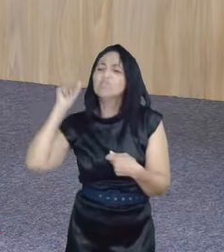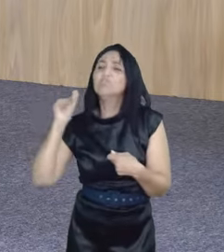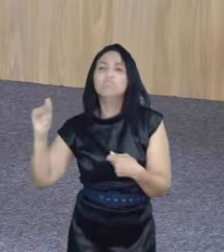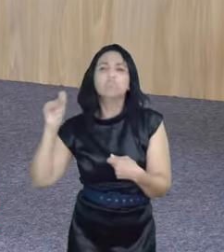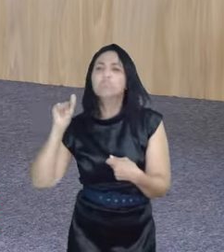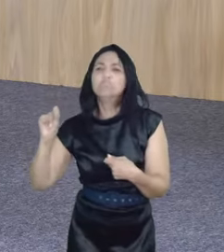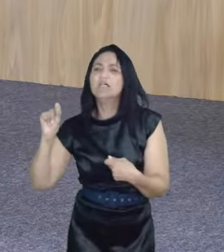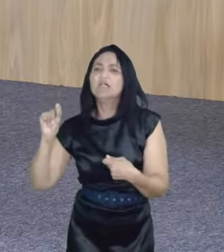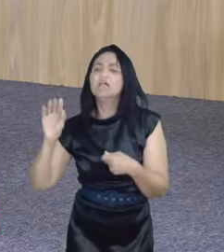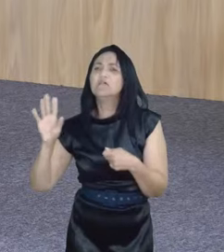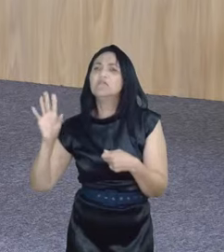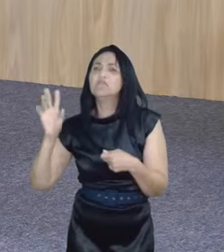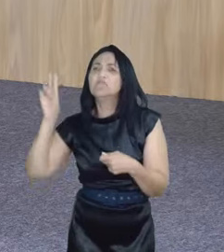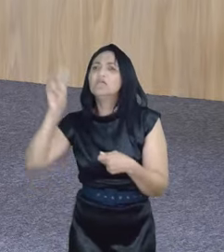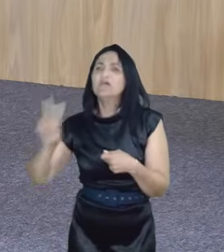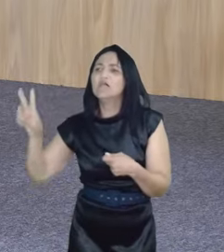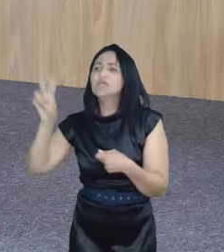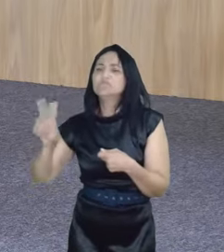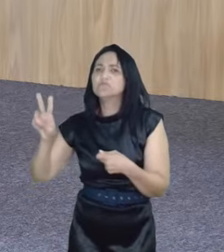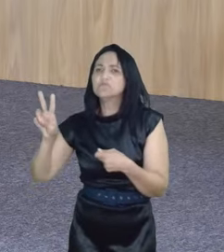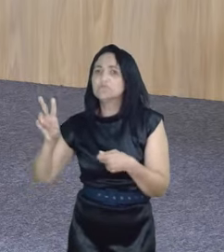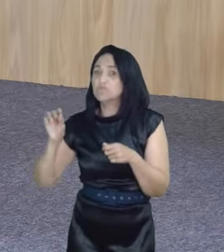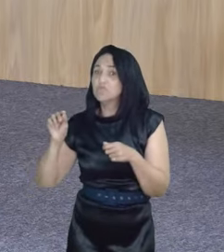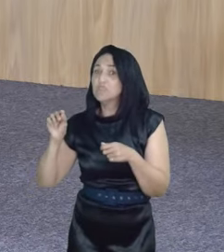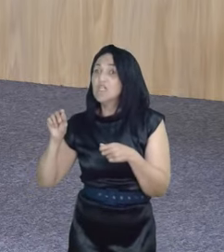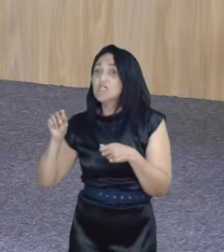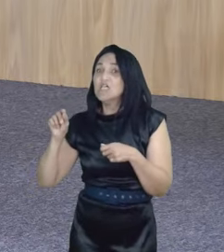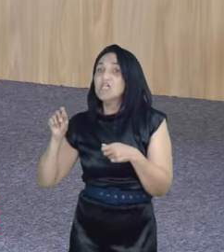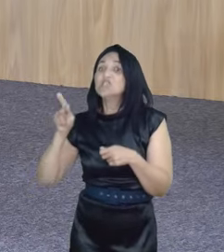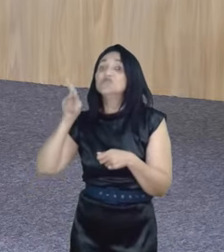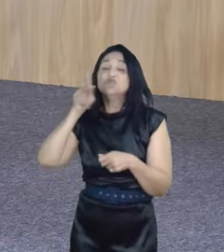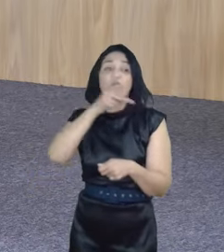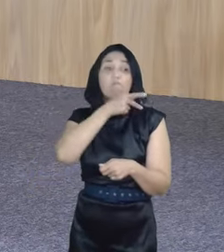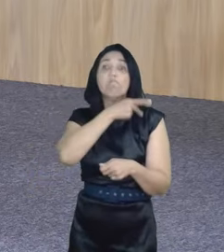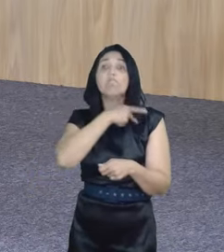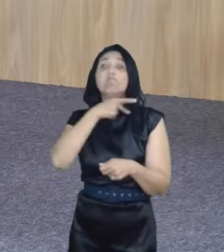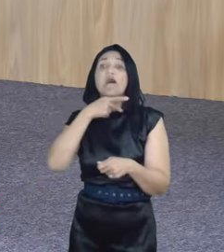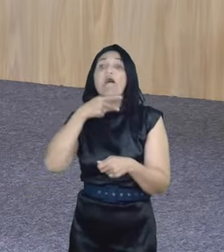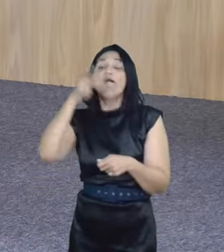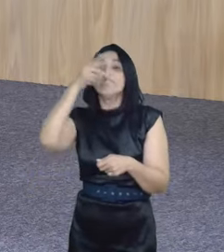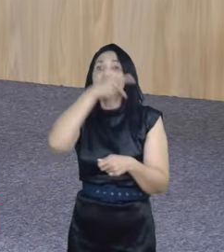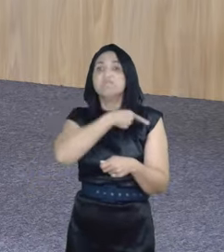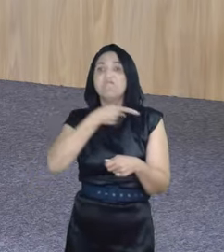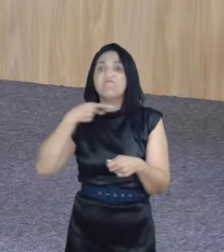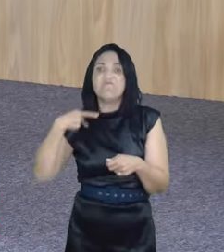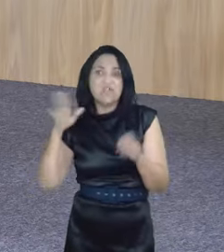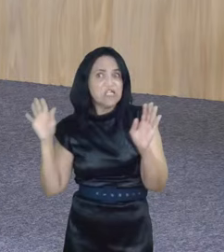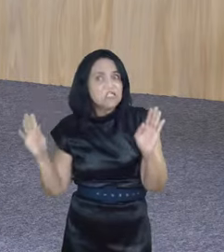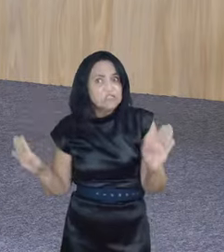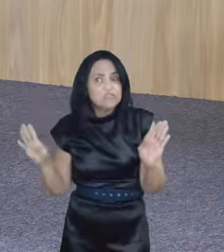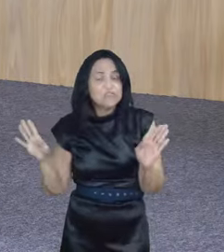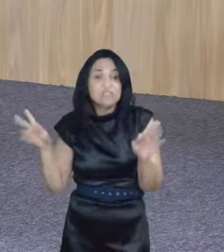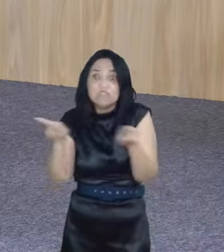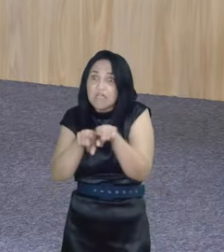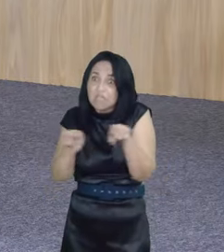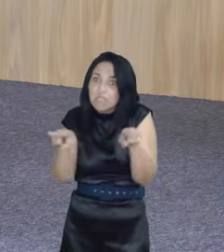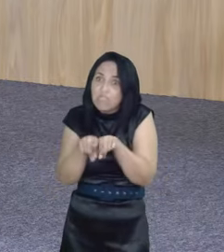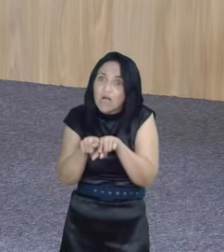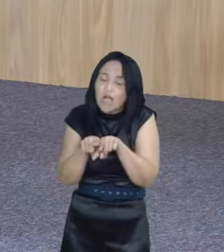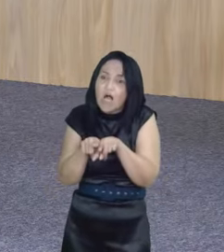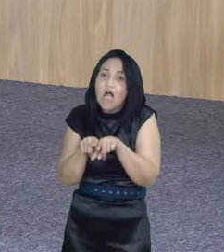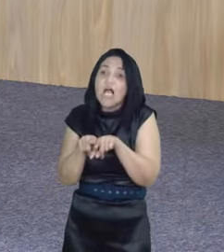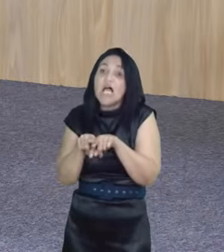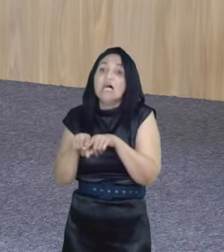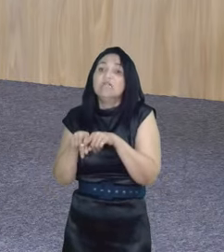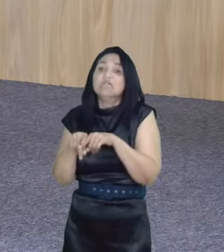quem são os vereadores e as vereadoras e os prefeitos e prefeitas, vice-prefeitos e vice-prefeitas, quem são